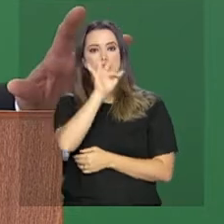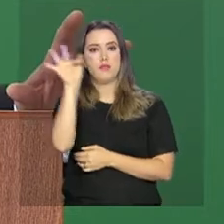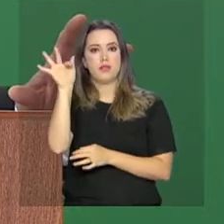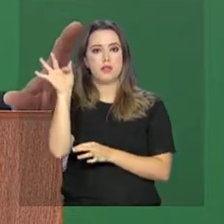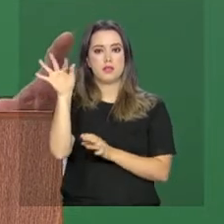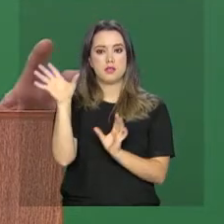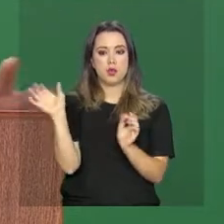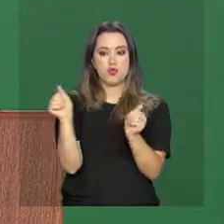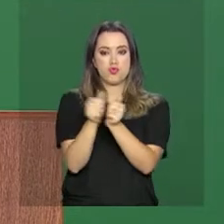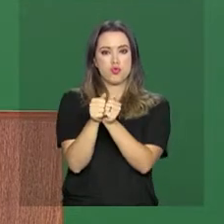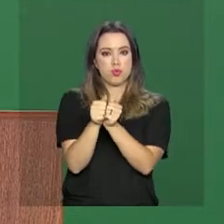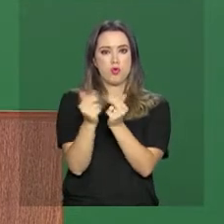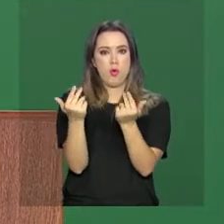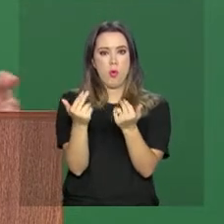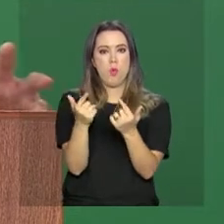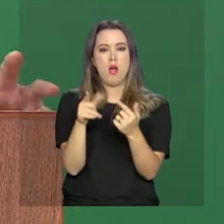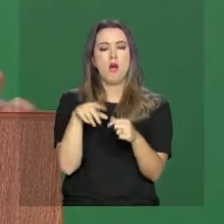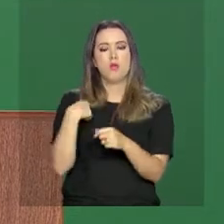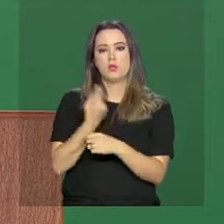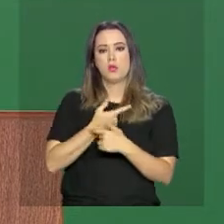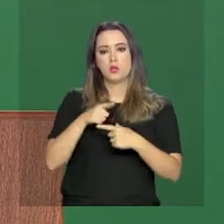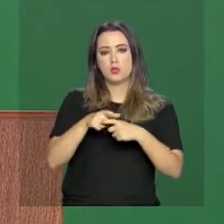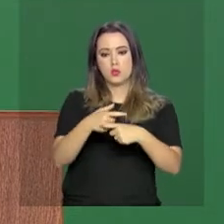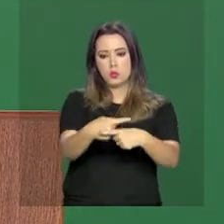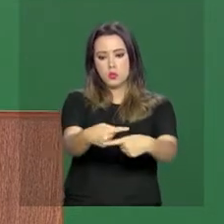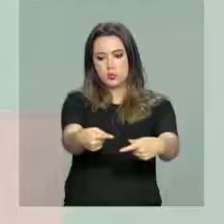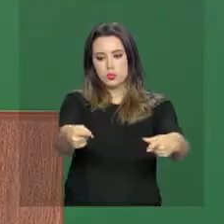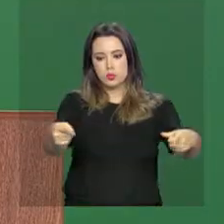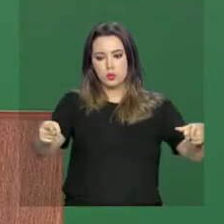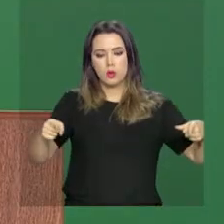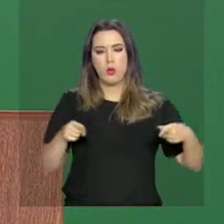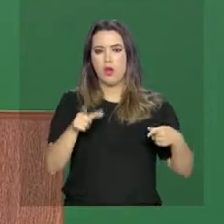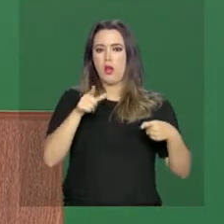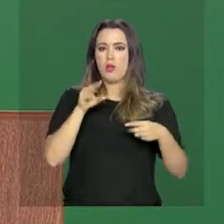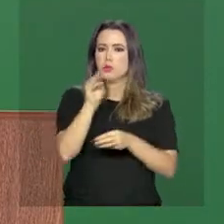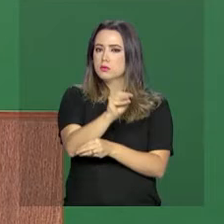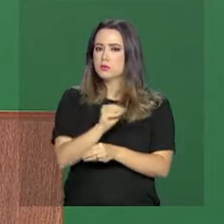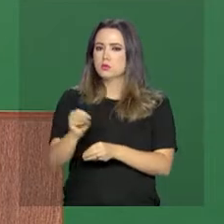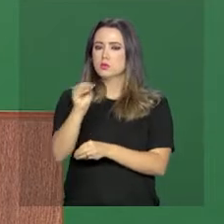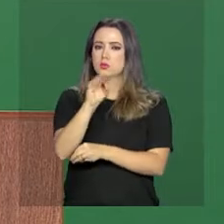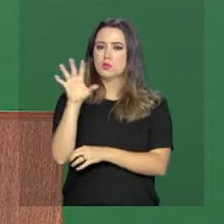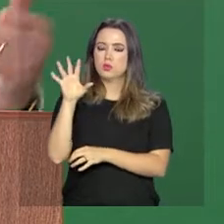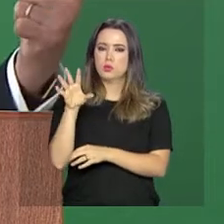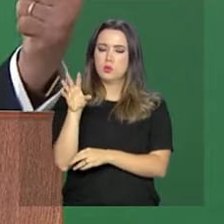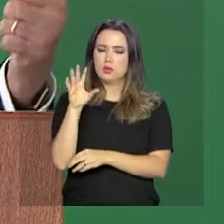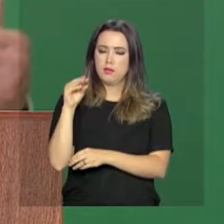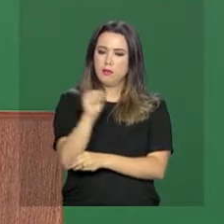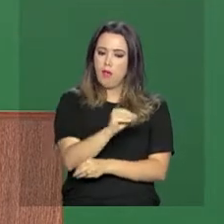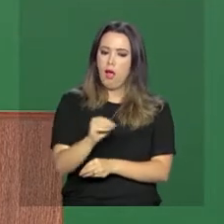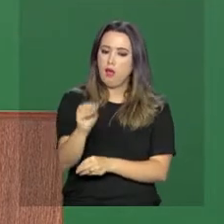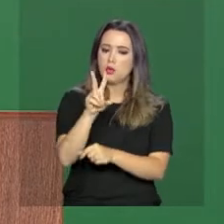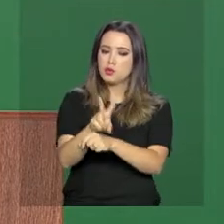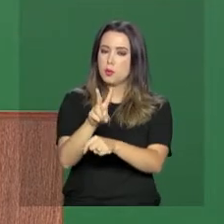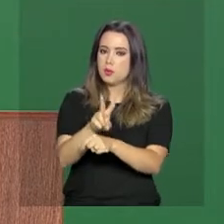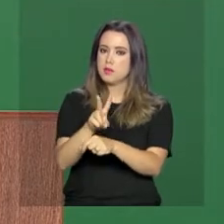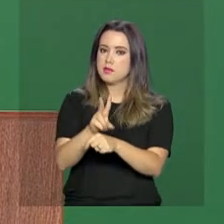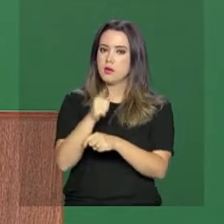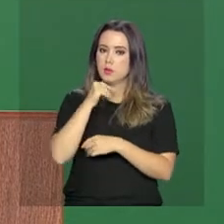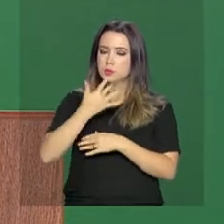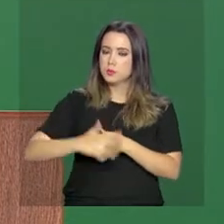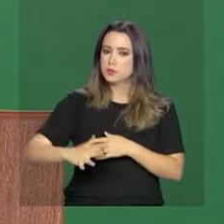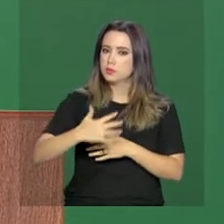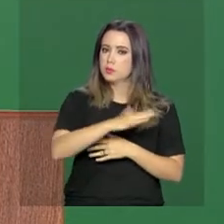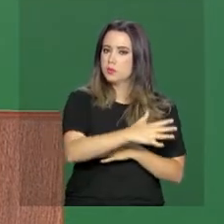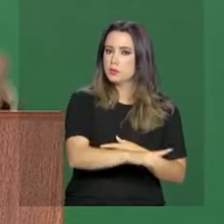unidos. Esta é a área de preservação ambiental oceânica. Isto teve até, confesso, uma